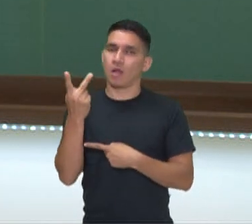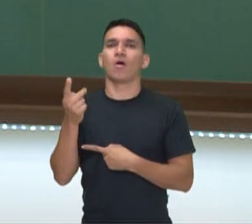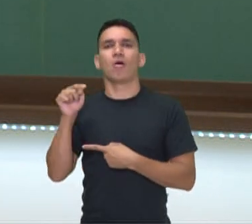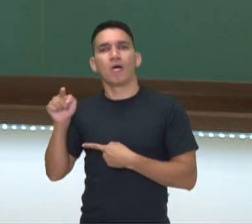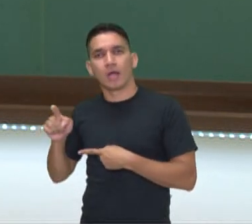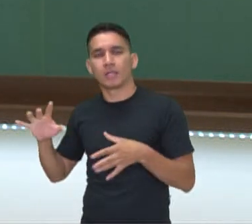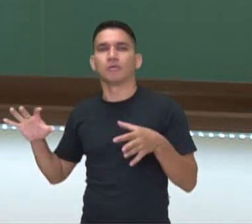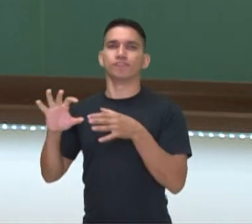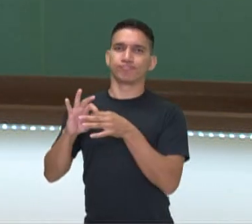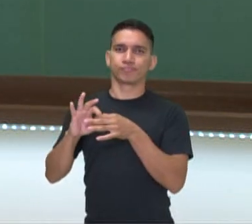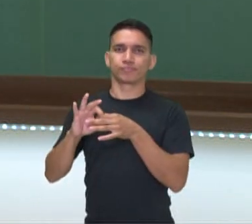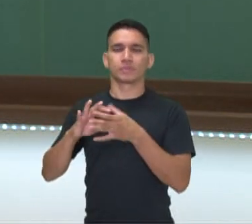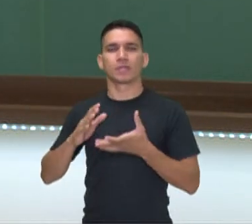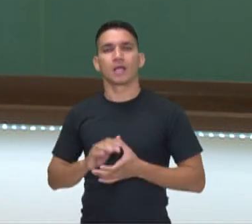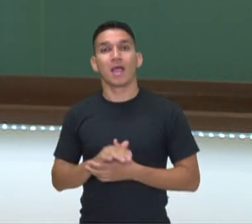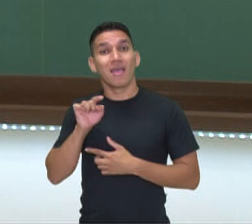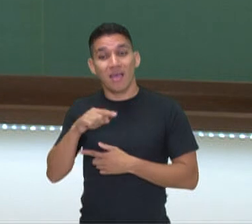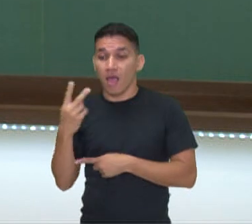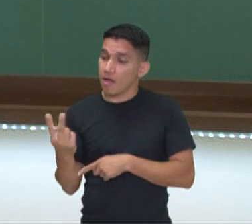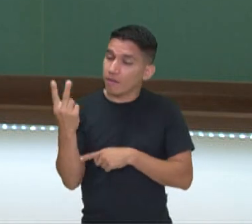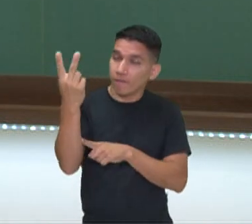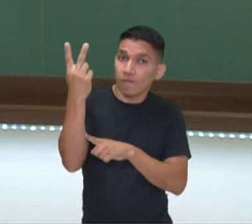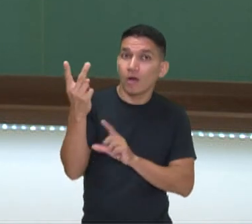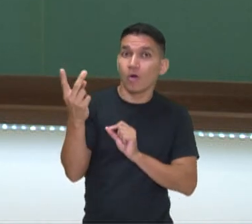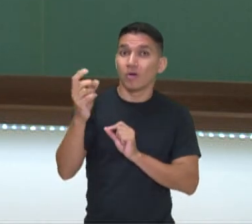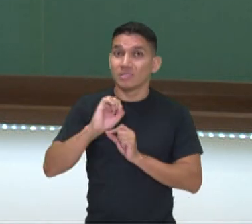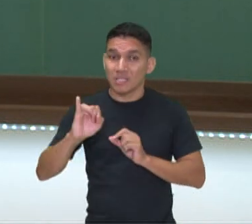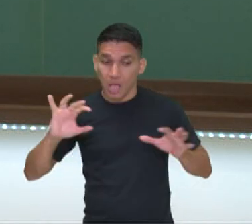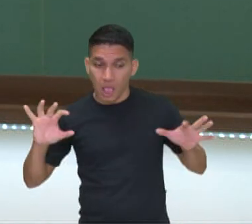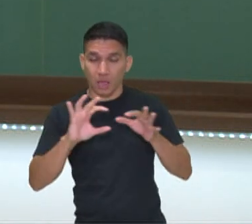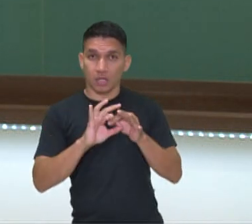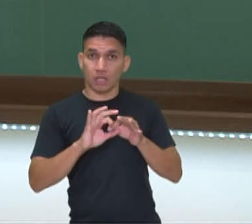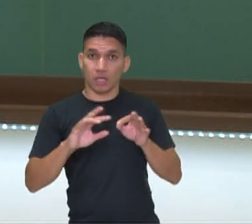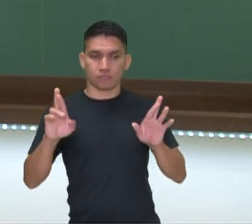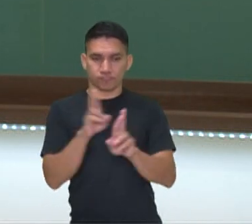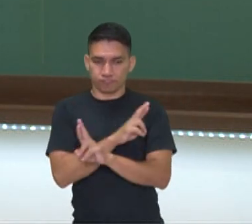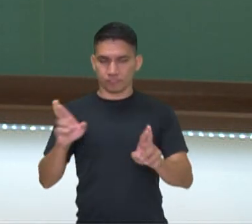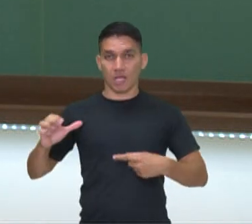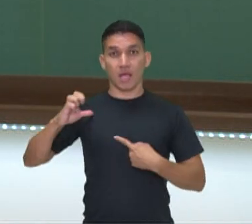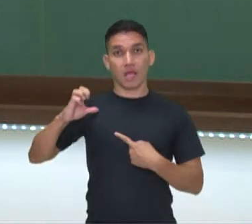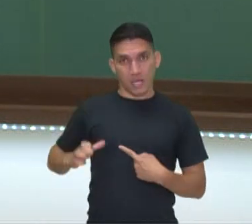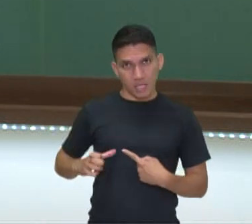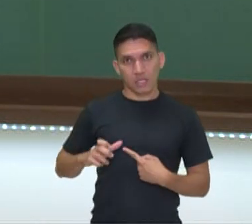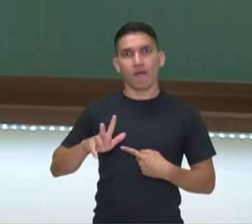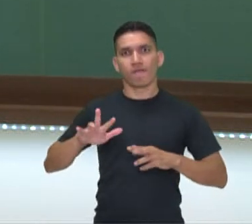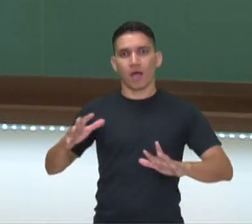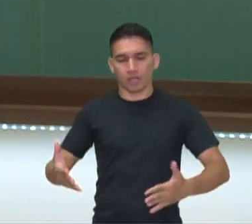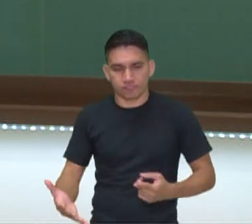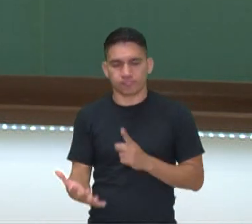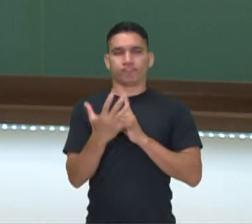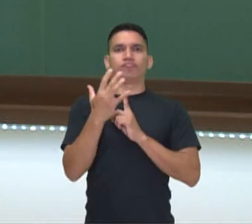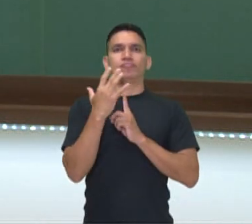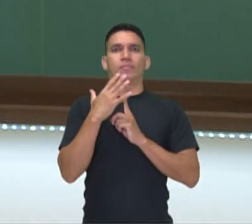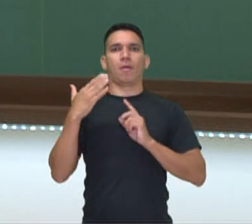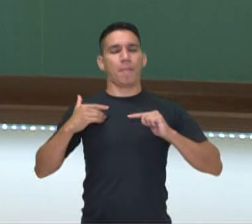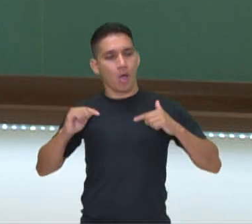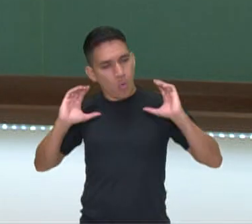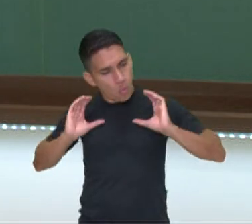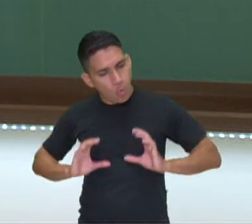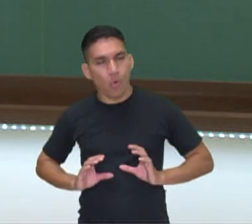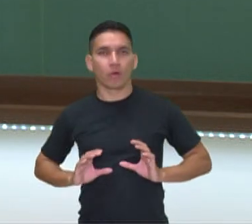certo? Esses valores, se atrelados à questão da ética, eles vão definir a minha conduta. Como para